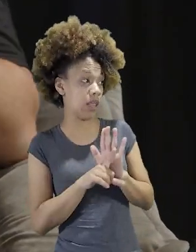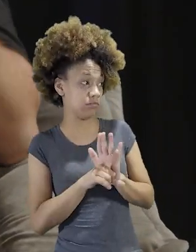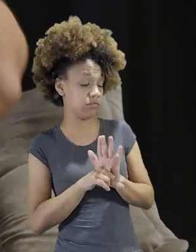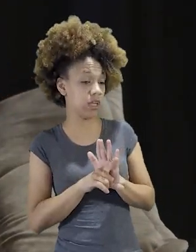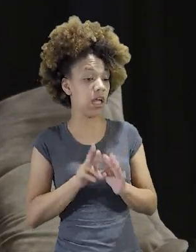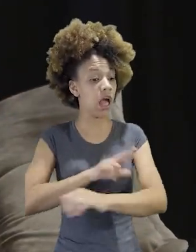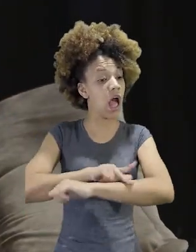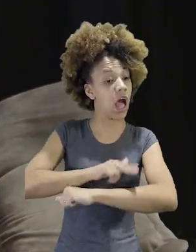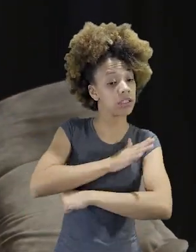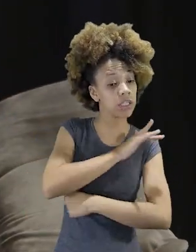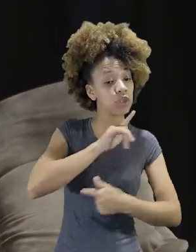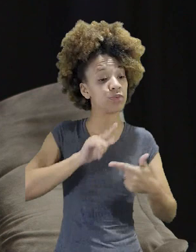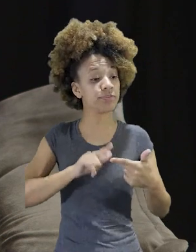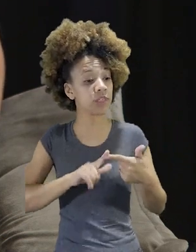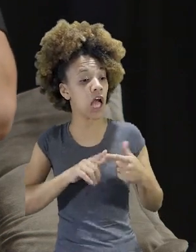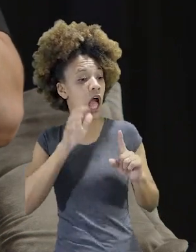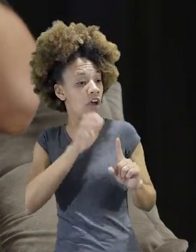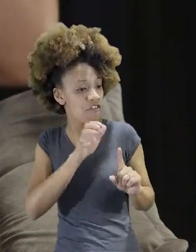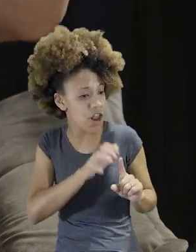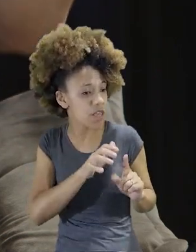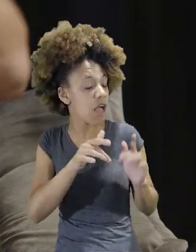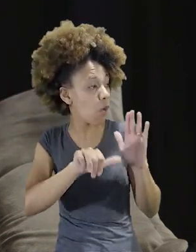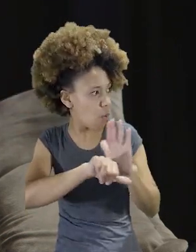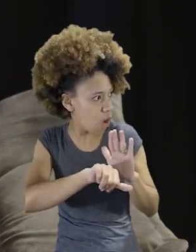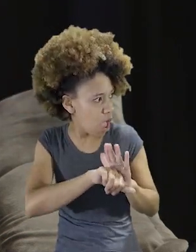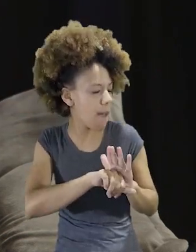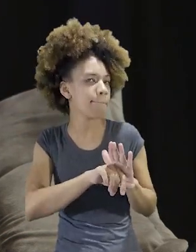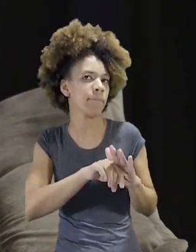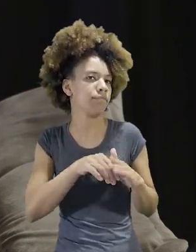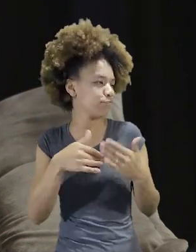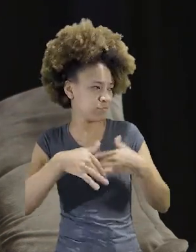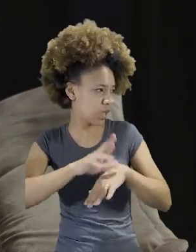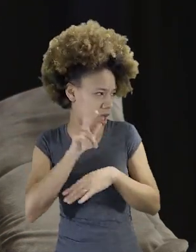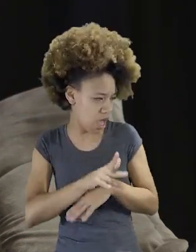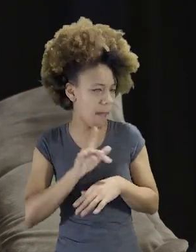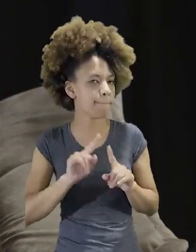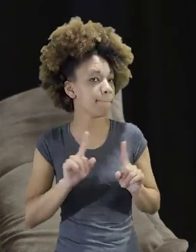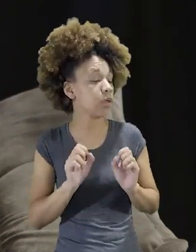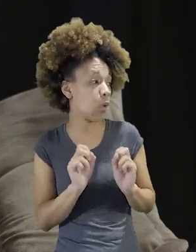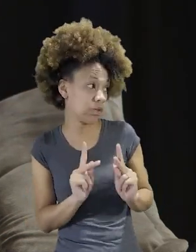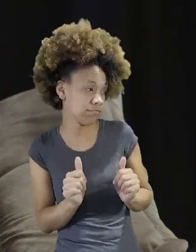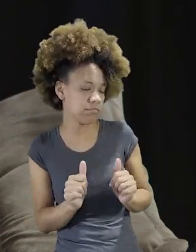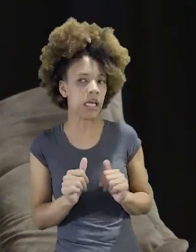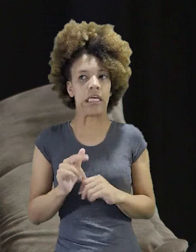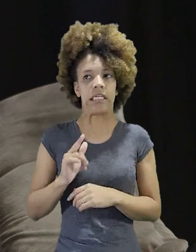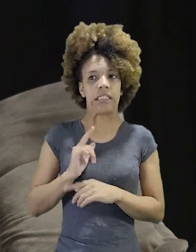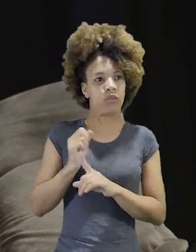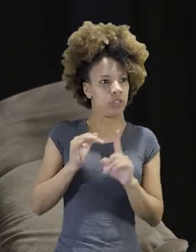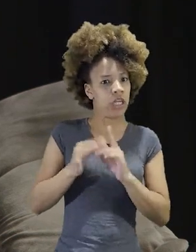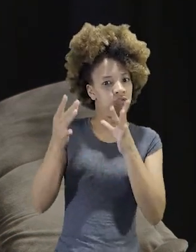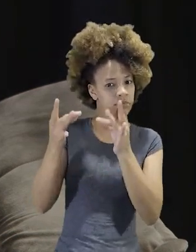é existe uma lei a lei é baseada em racismo é apologia o a quatro quando a gente fere essa lei tudo bem